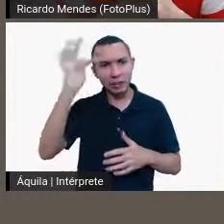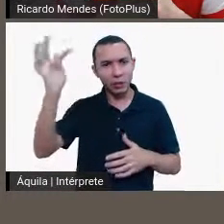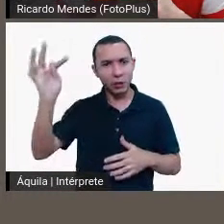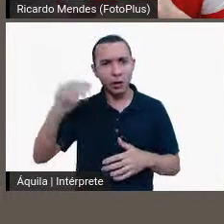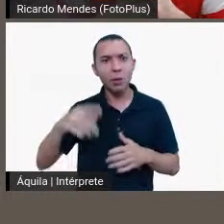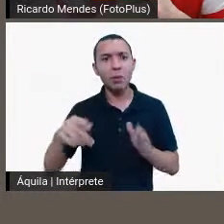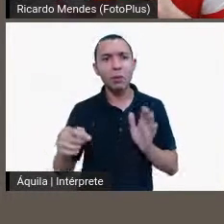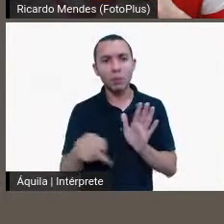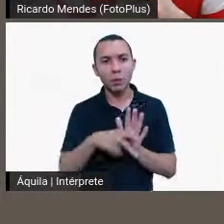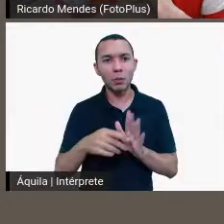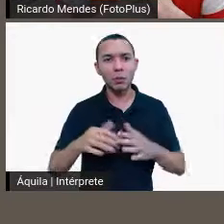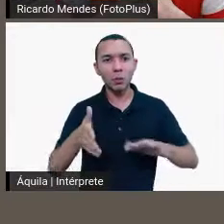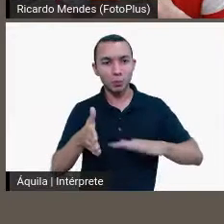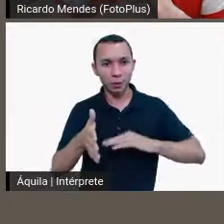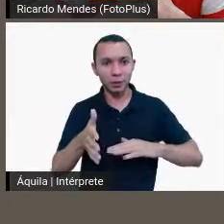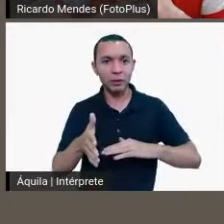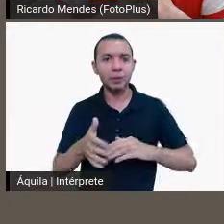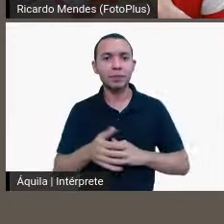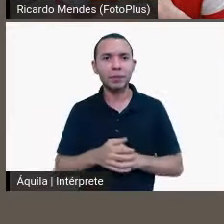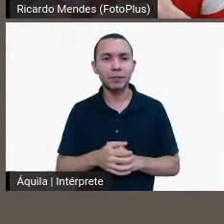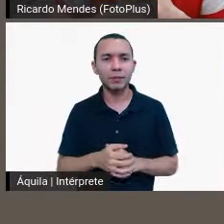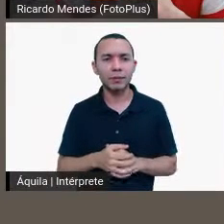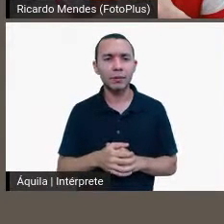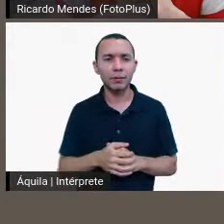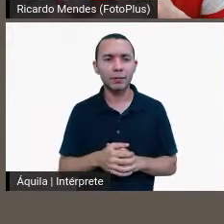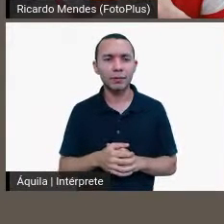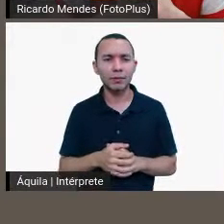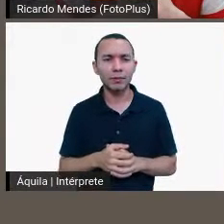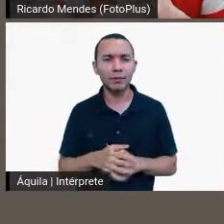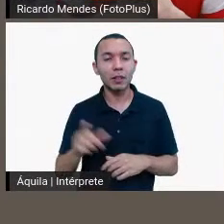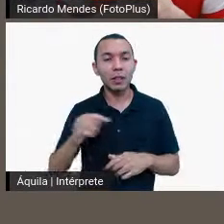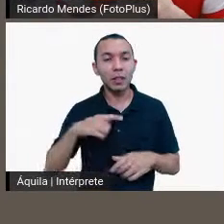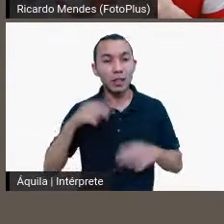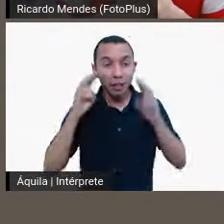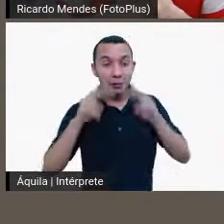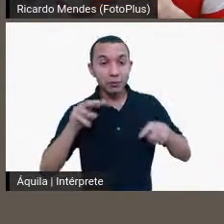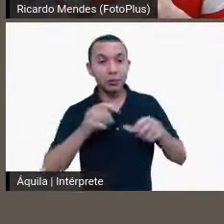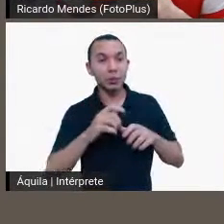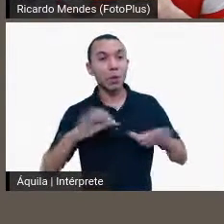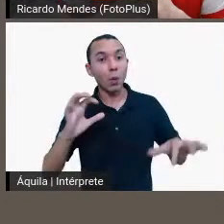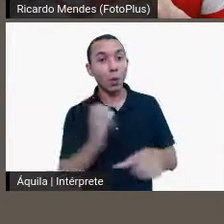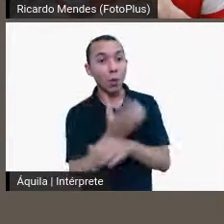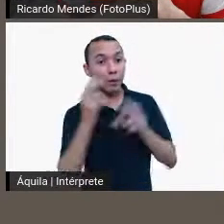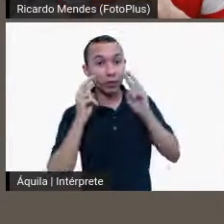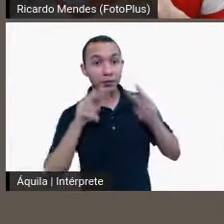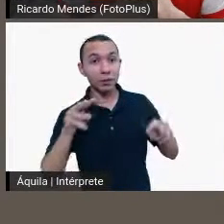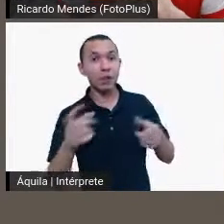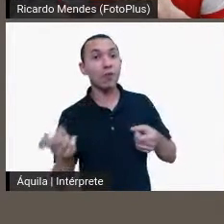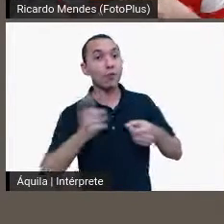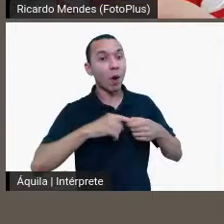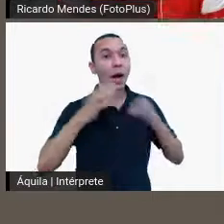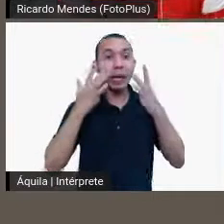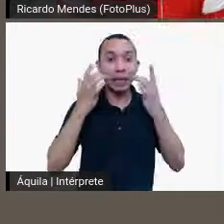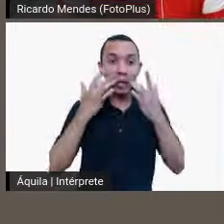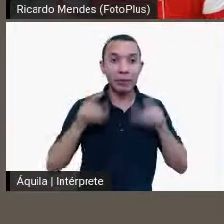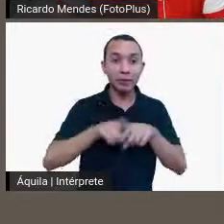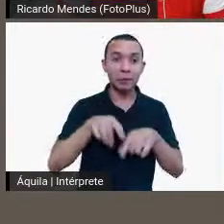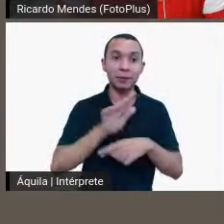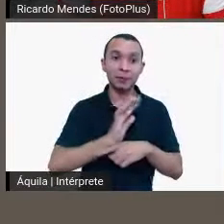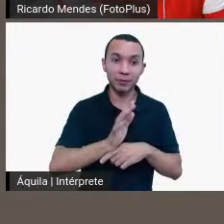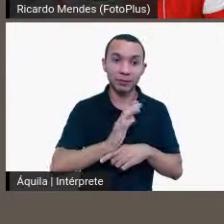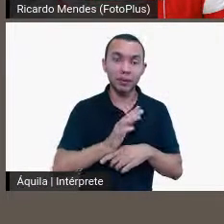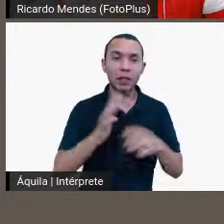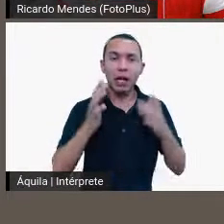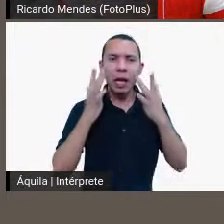modernismo, quase fizeram da semana um espetáculo completo sobre esse aspecto. Faltariam o teatro e o cinema. A respeito do